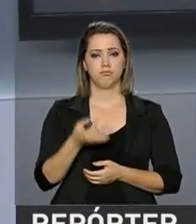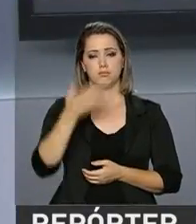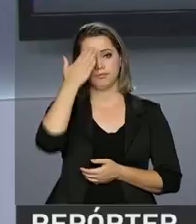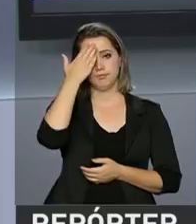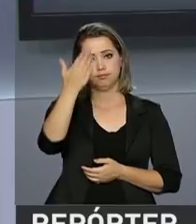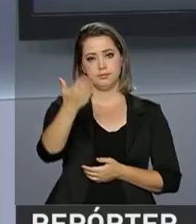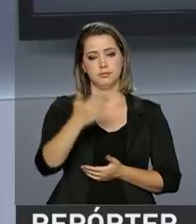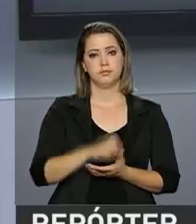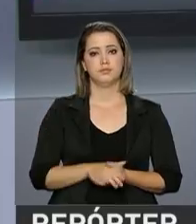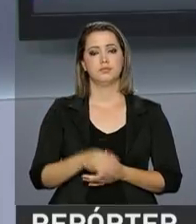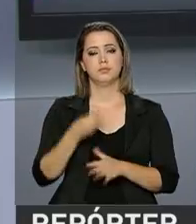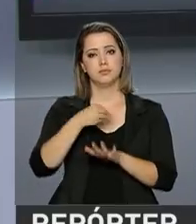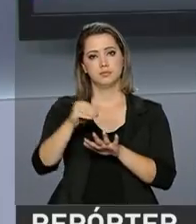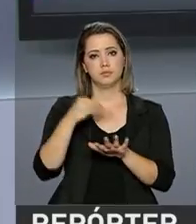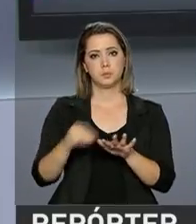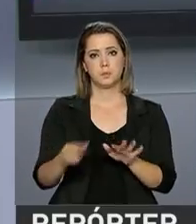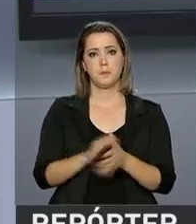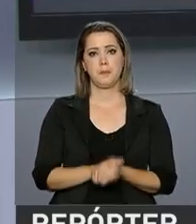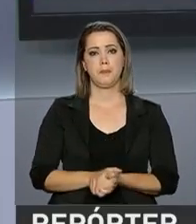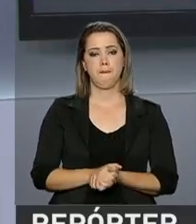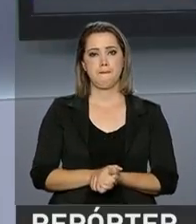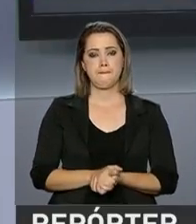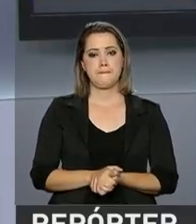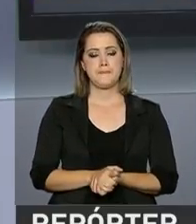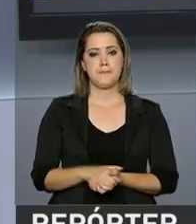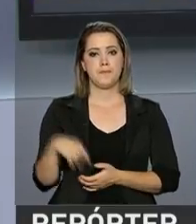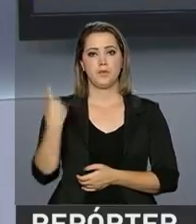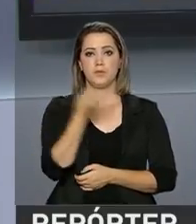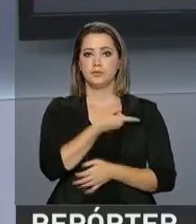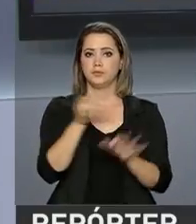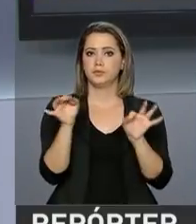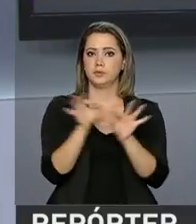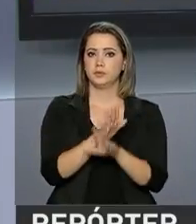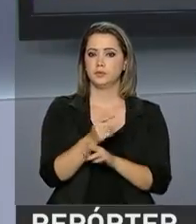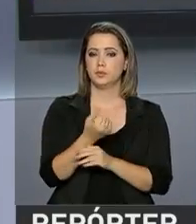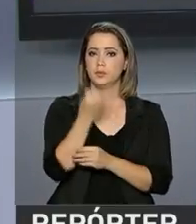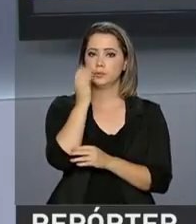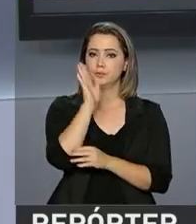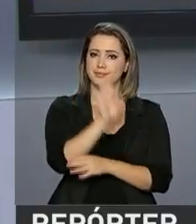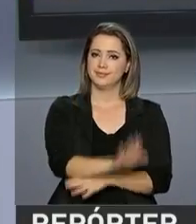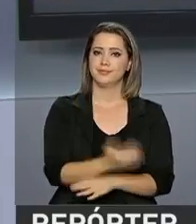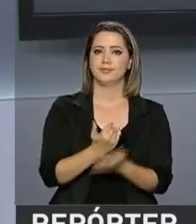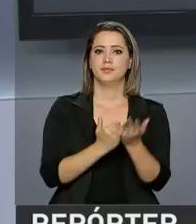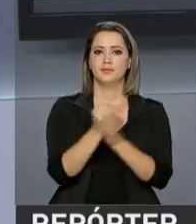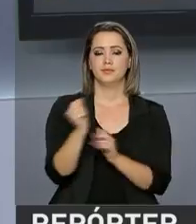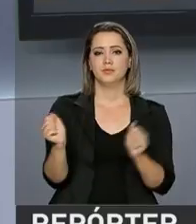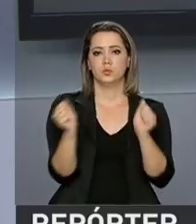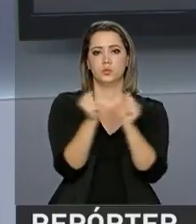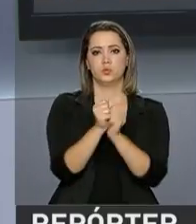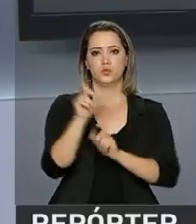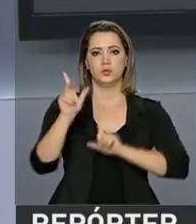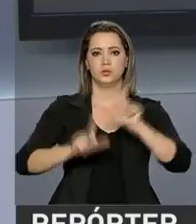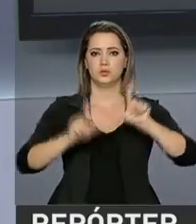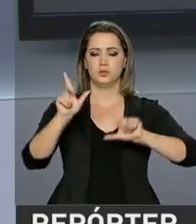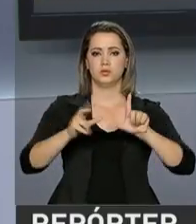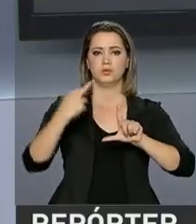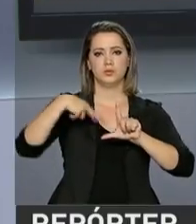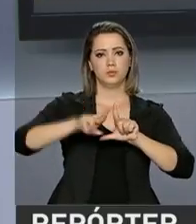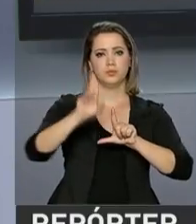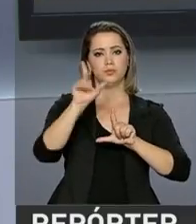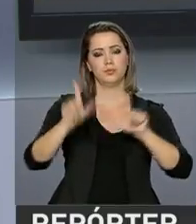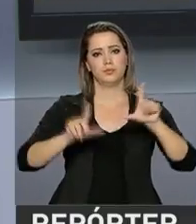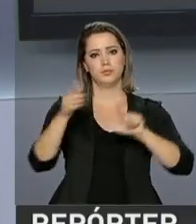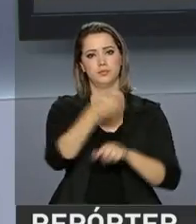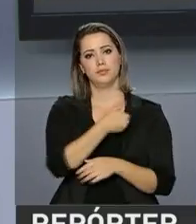Paulo Muito obrigado então pelas informações e nós ficamos por aqui uma ótima tarde para você e continue com a gente aqui na